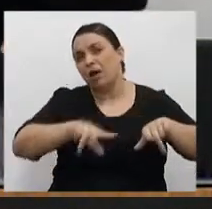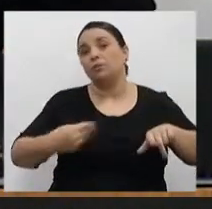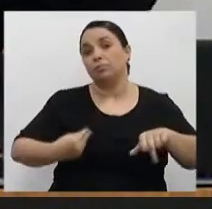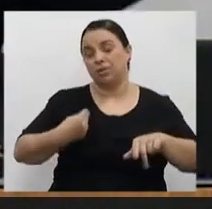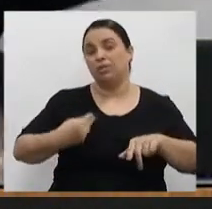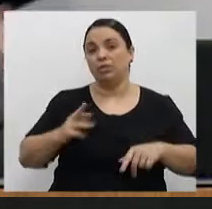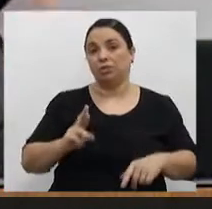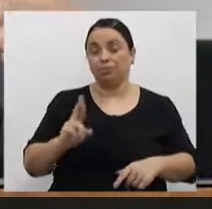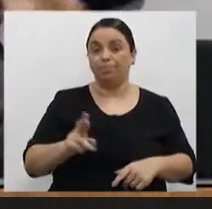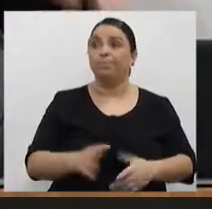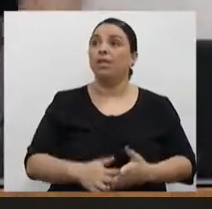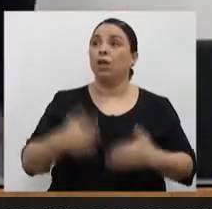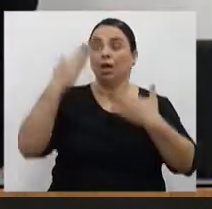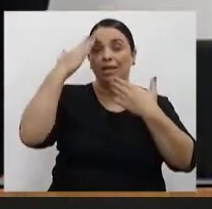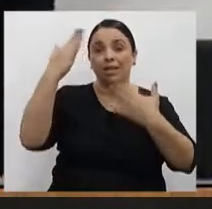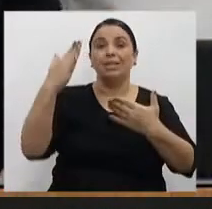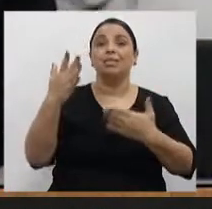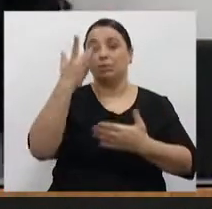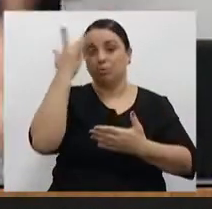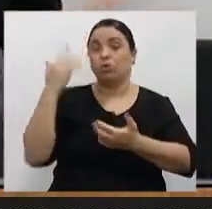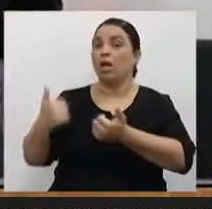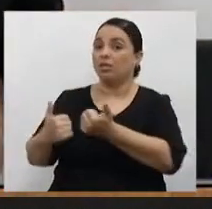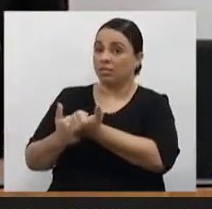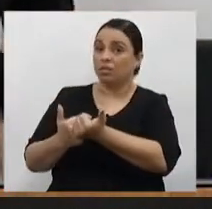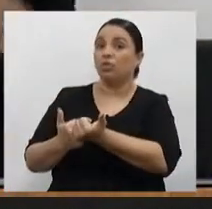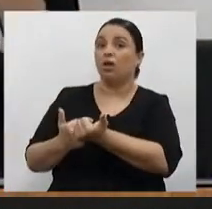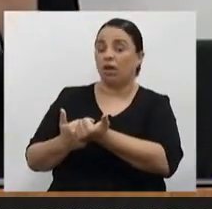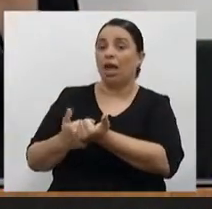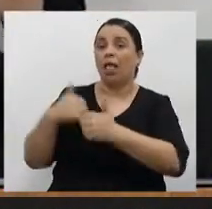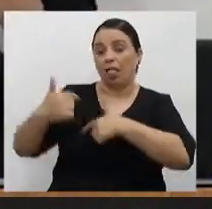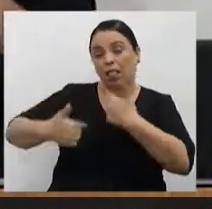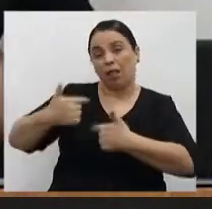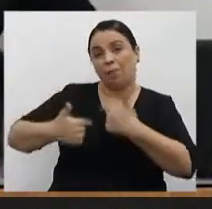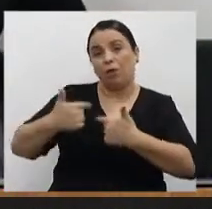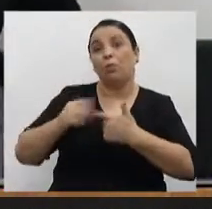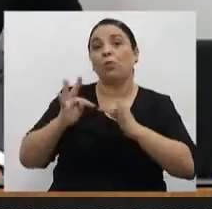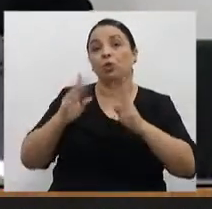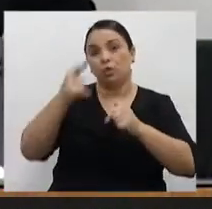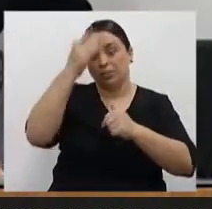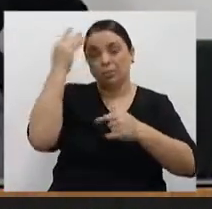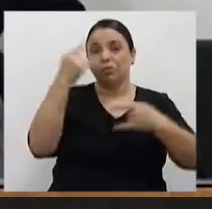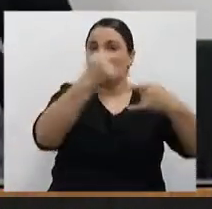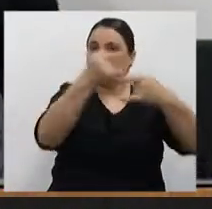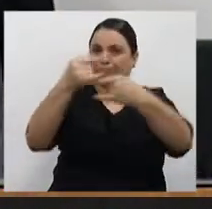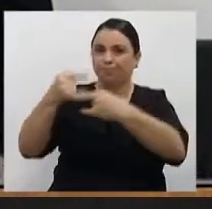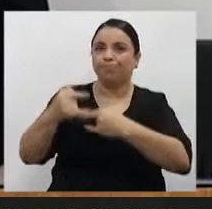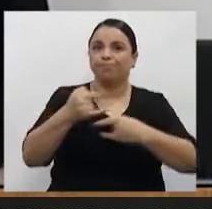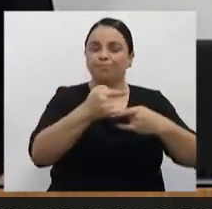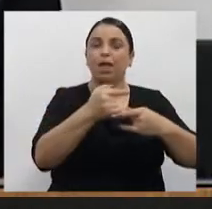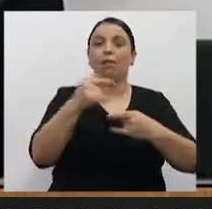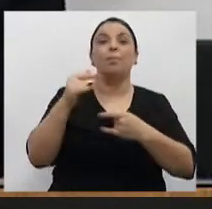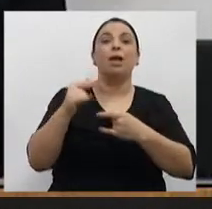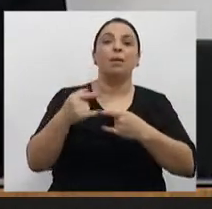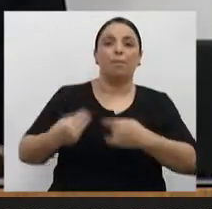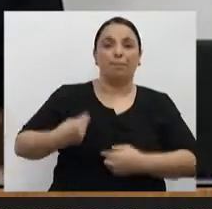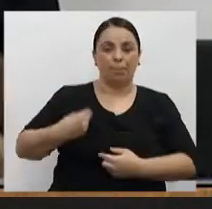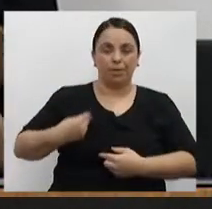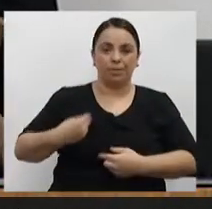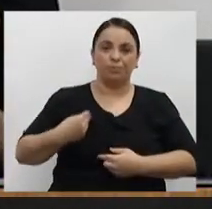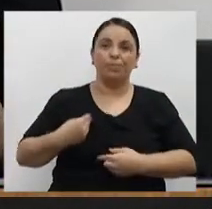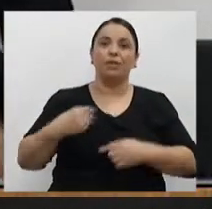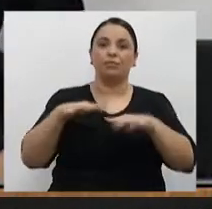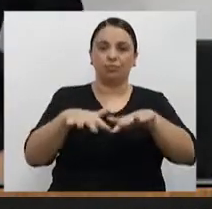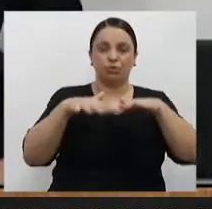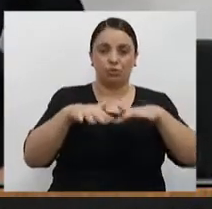inclusive a assessoria aqui hoje trabalhou muito para colocar todo mundo aqui online, tá bom? Então, eu vou dar início, antes de passar a fala para o